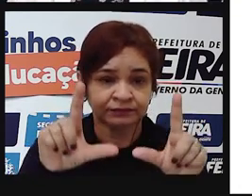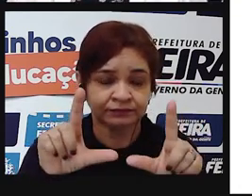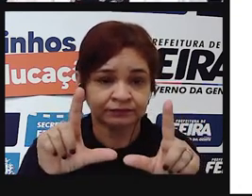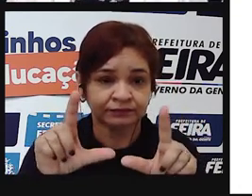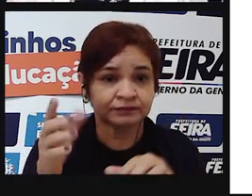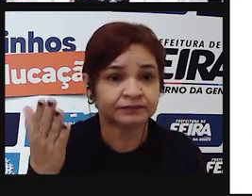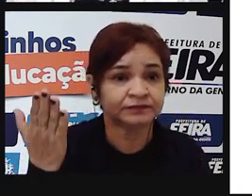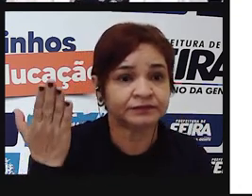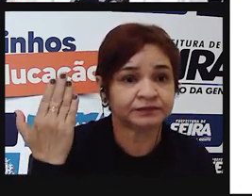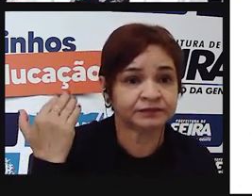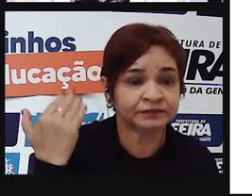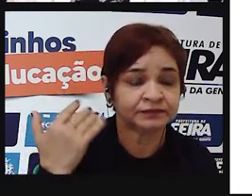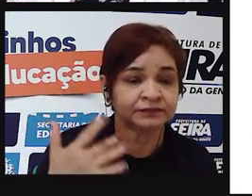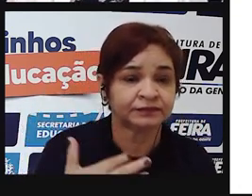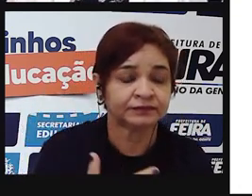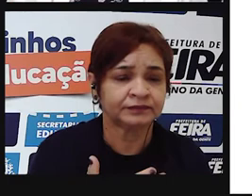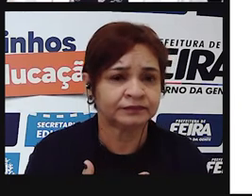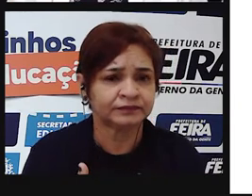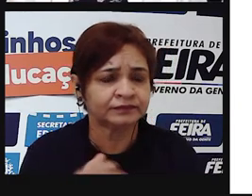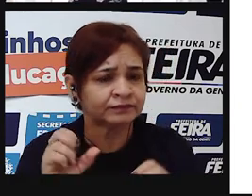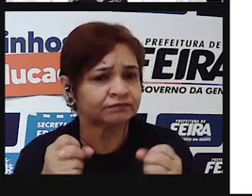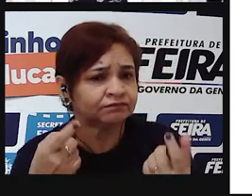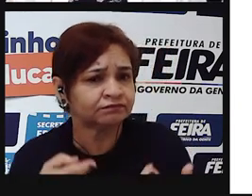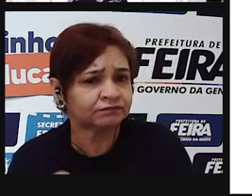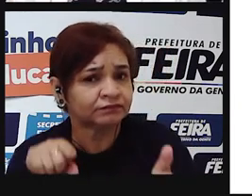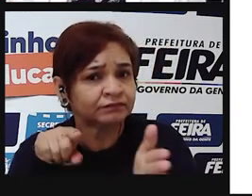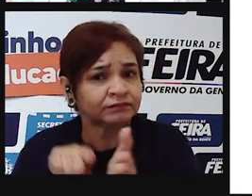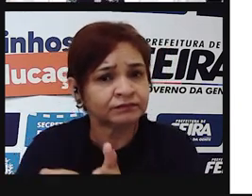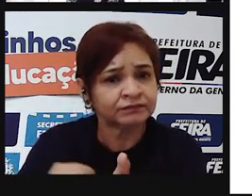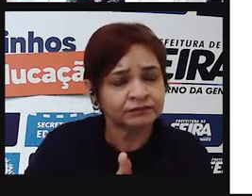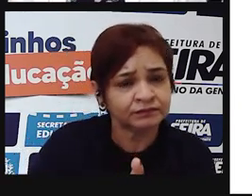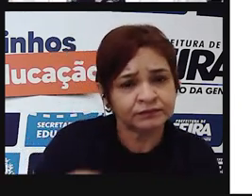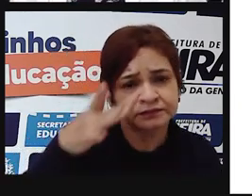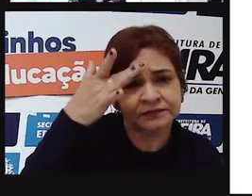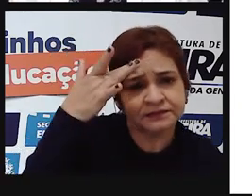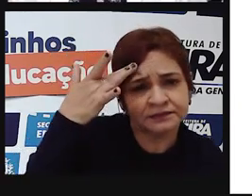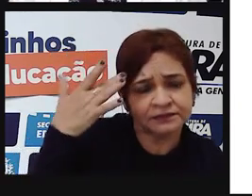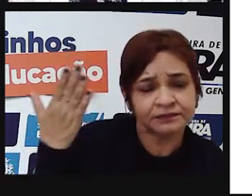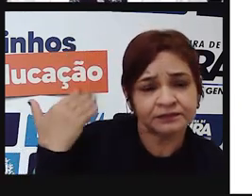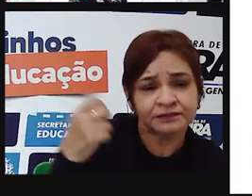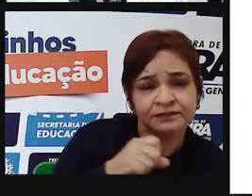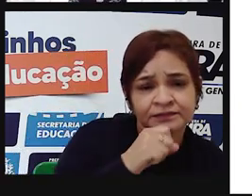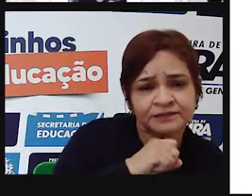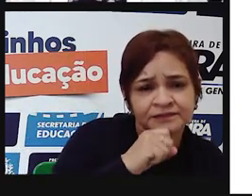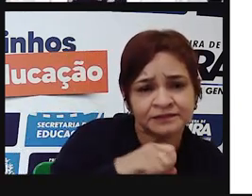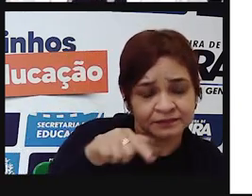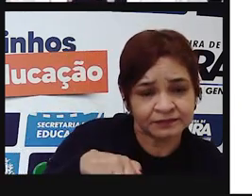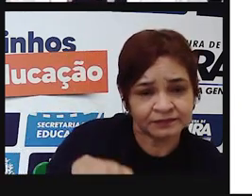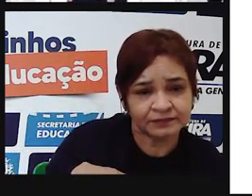cidade, ou ainda questionando aos moradores mais velhos dos bairros da cidade